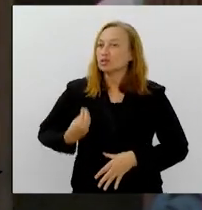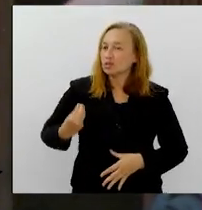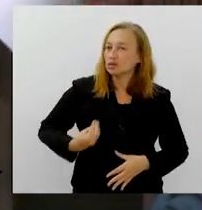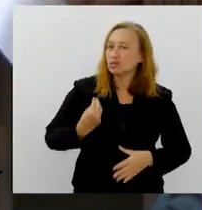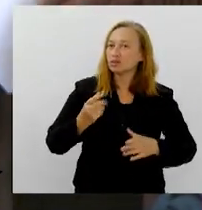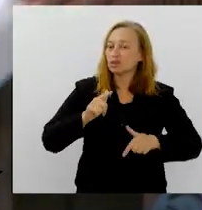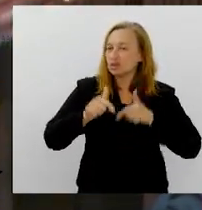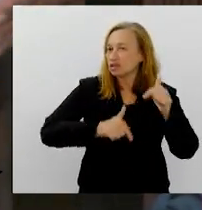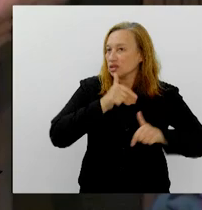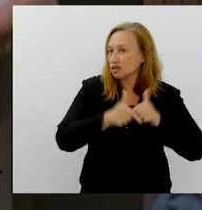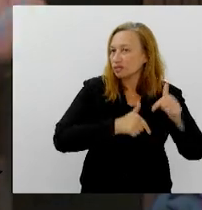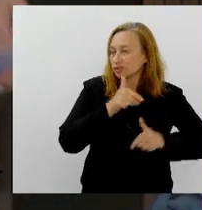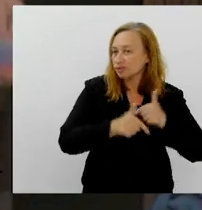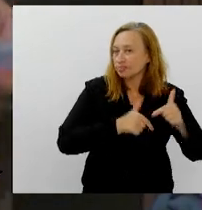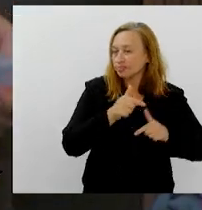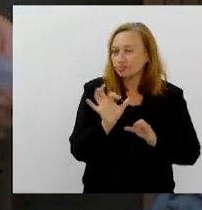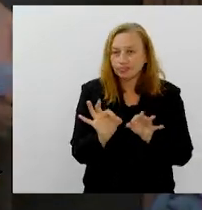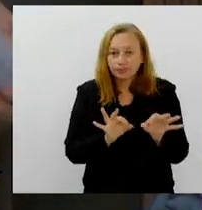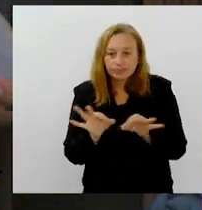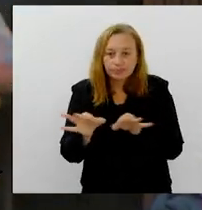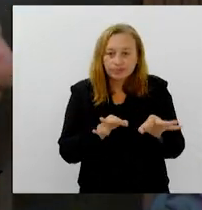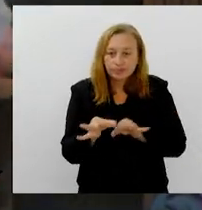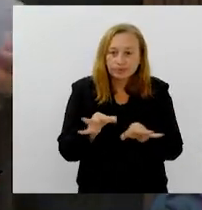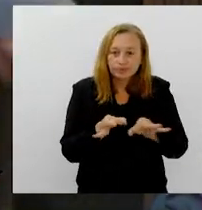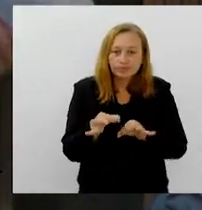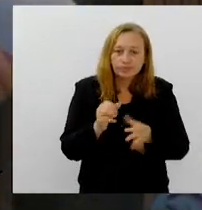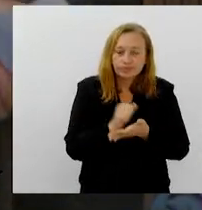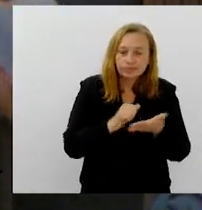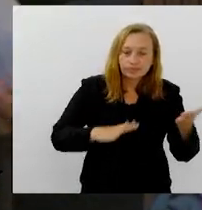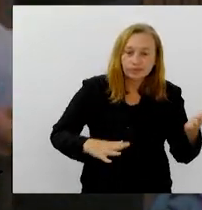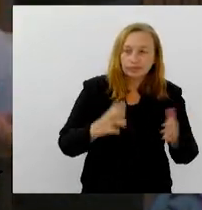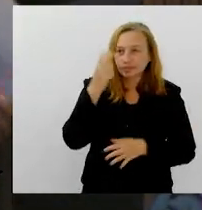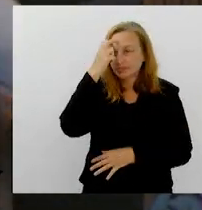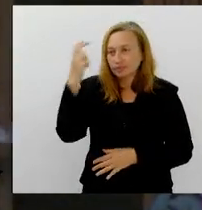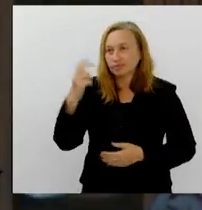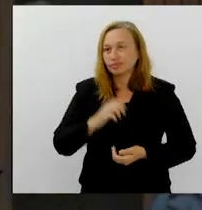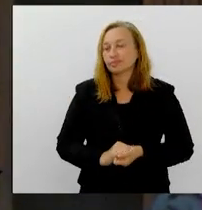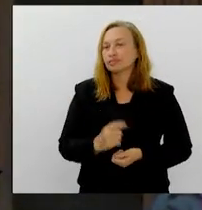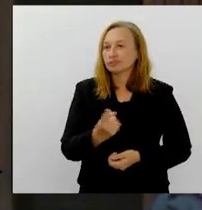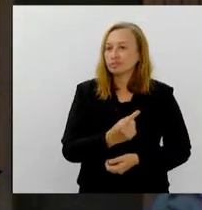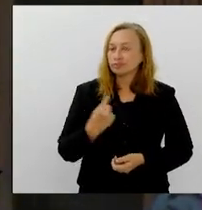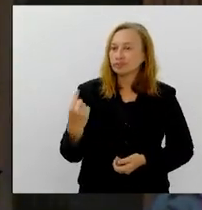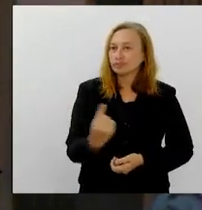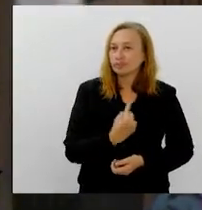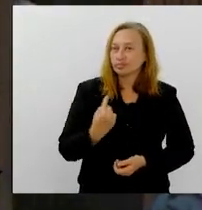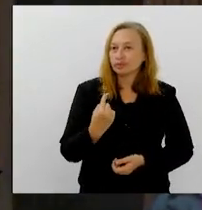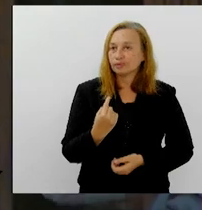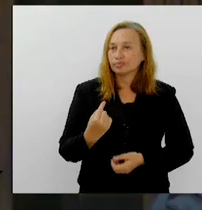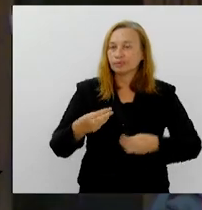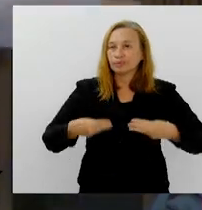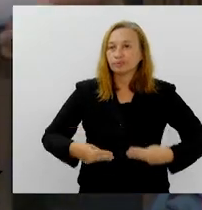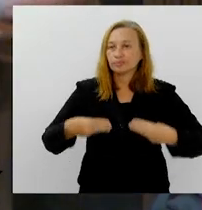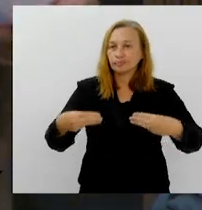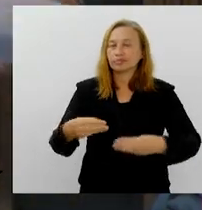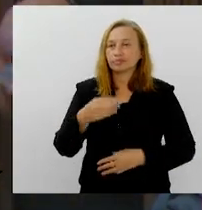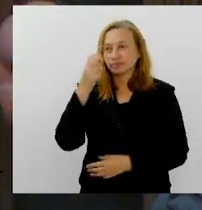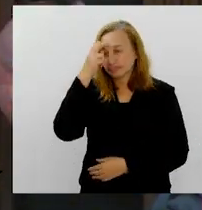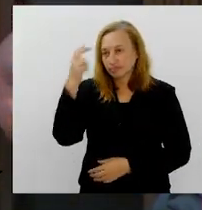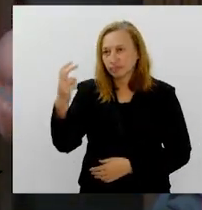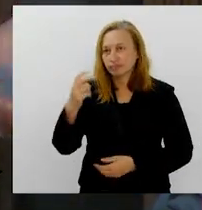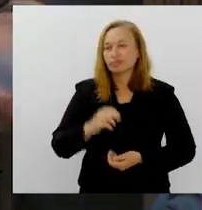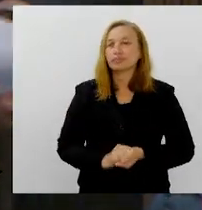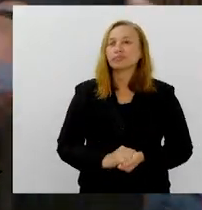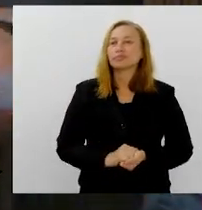atuam e organizam a sua atividade cultural. Para nós, do Ministério da Cultura, nessa